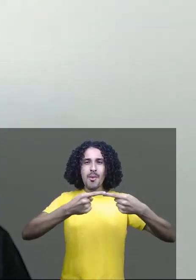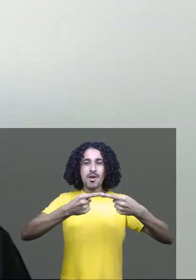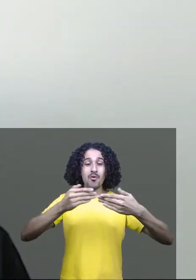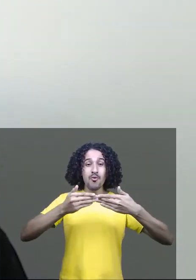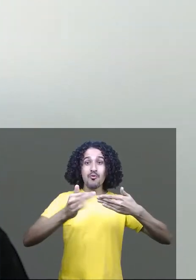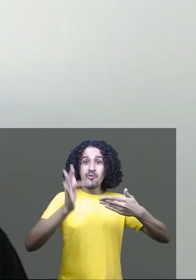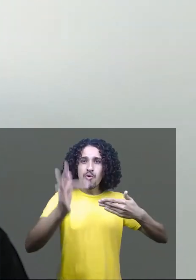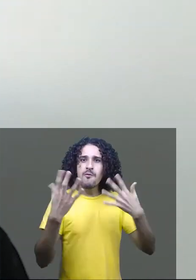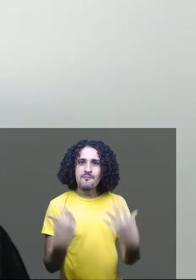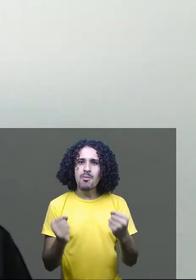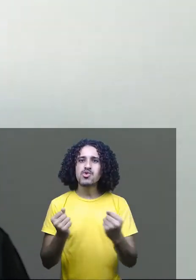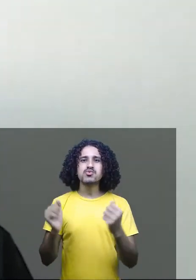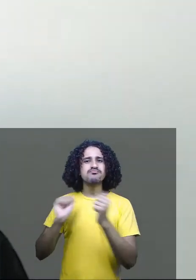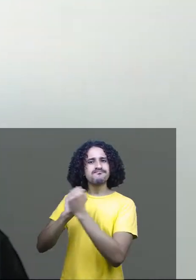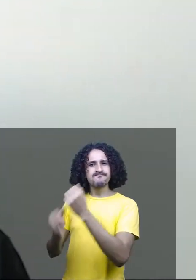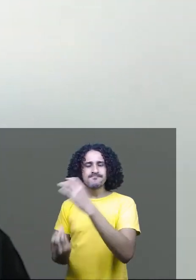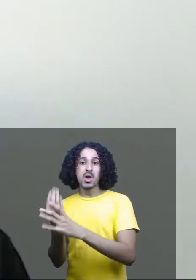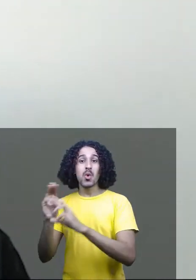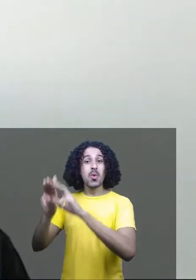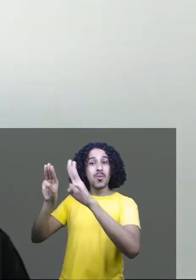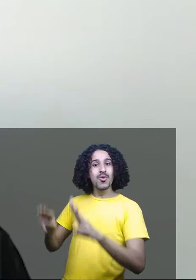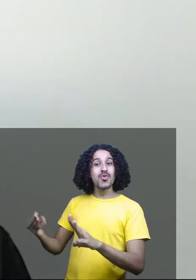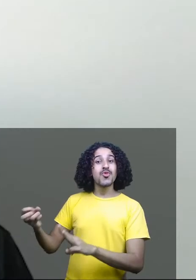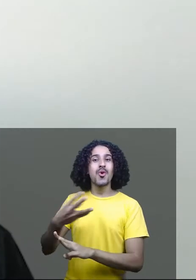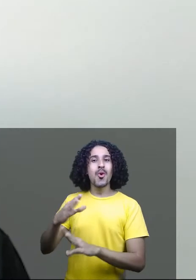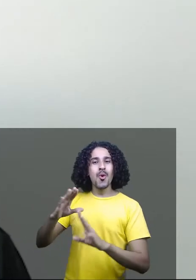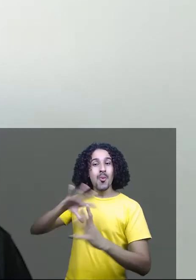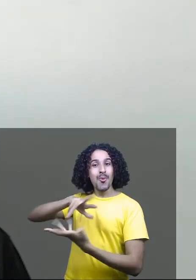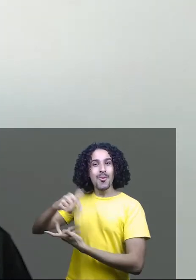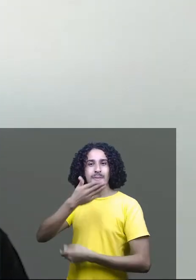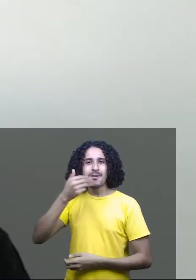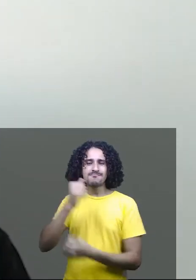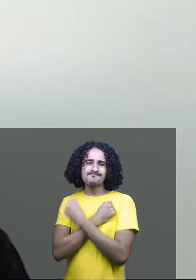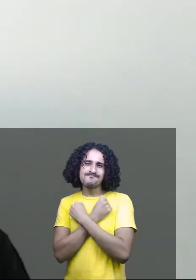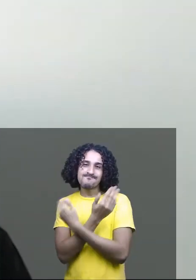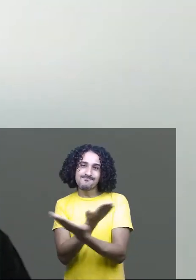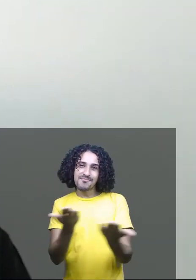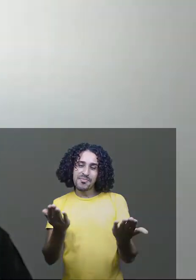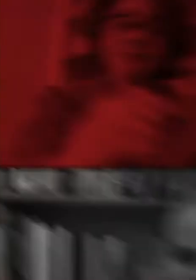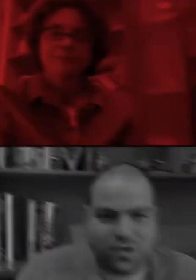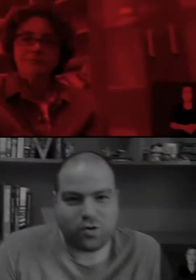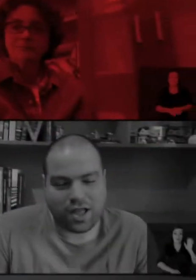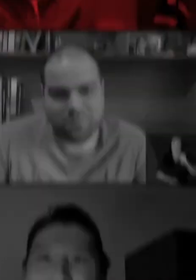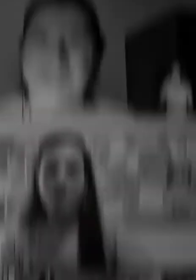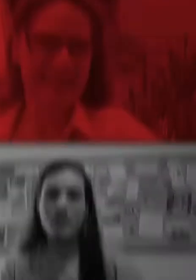museu que seja o museu do amanhã. Vamos juntos construir esse museu. Vamos juntos construir um mundo melhor. Forte